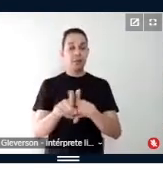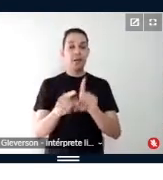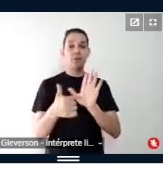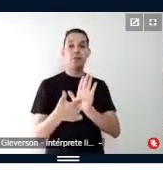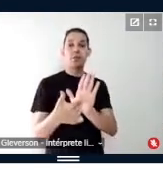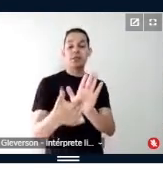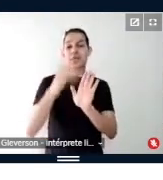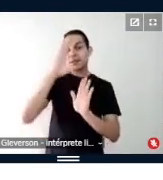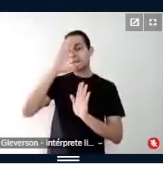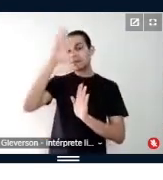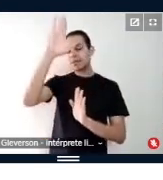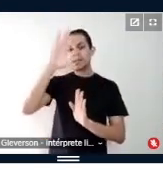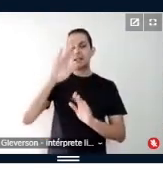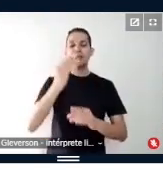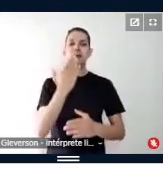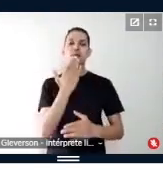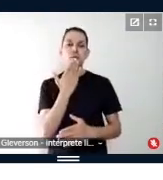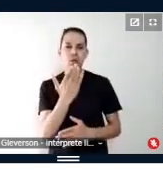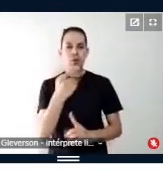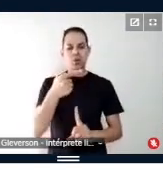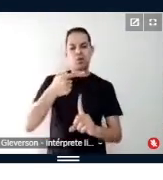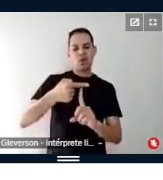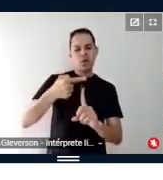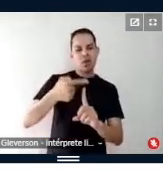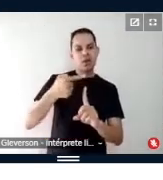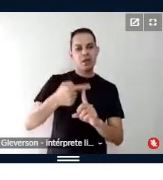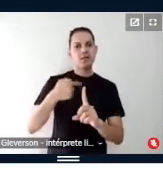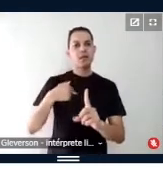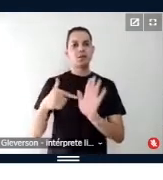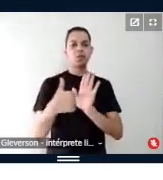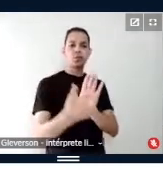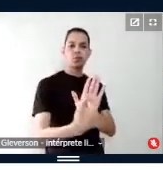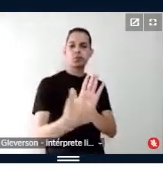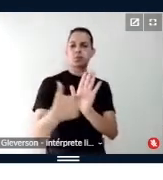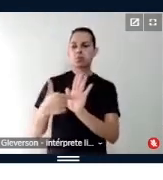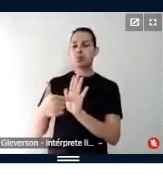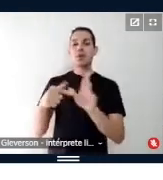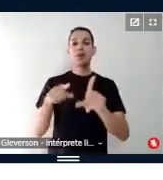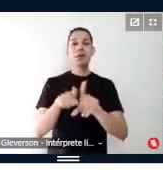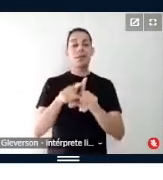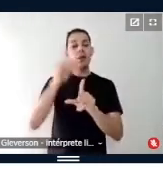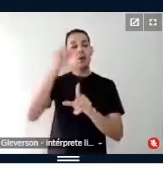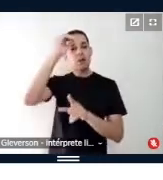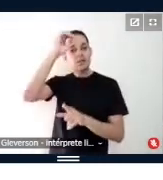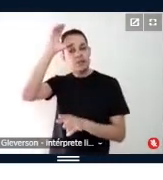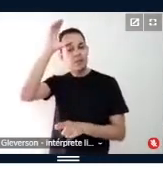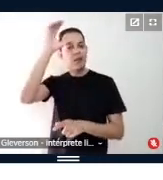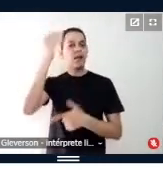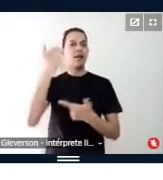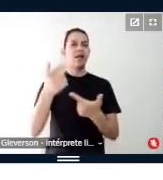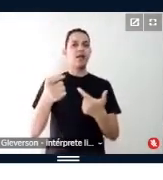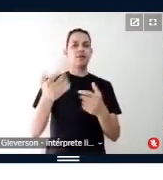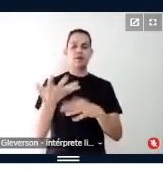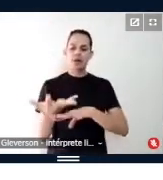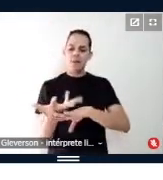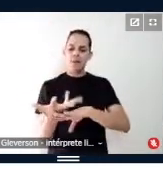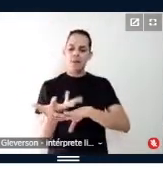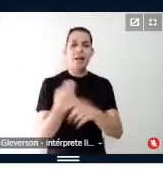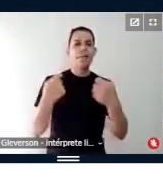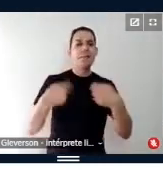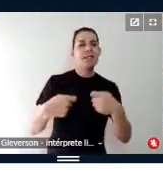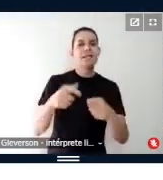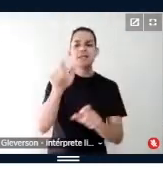modalidades empregadas e a direcionalidade e os conhecimentos e habilidades requeridos do intérprete, além